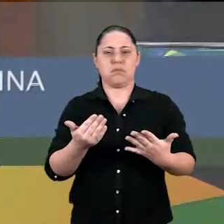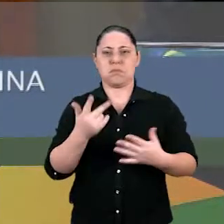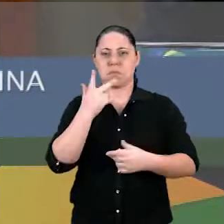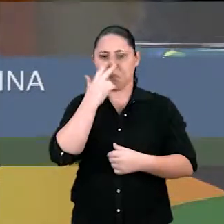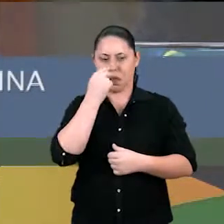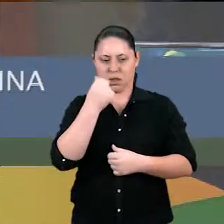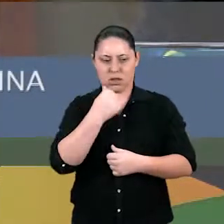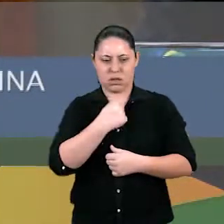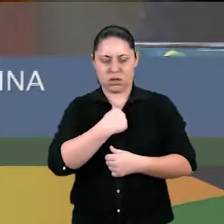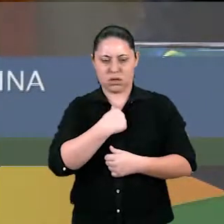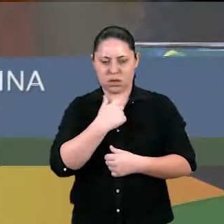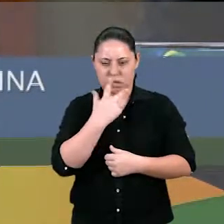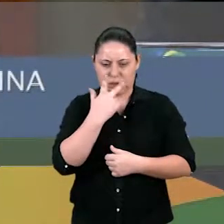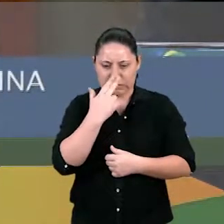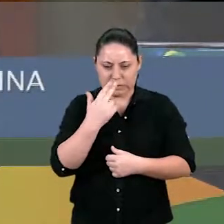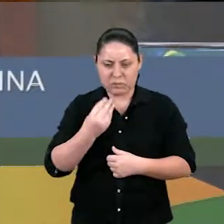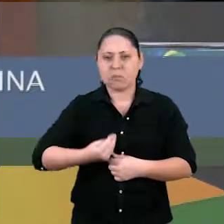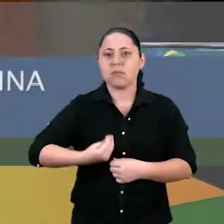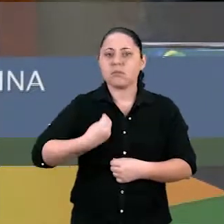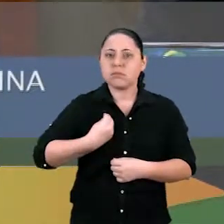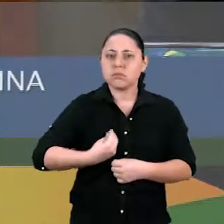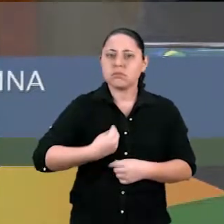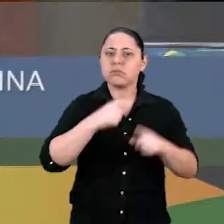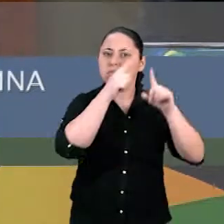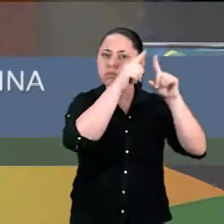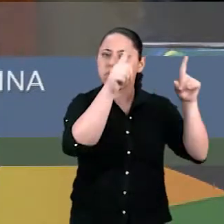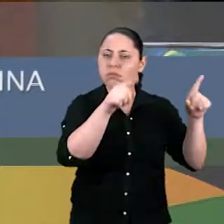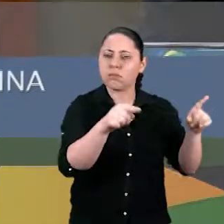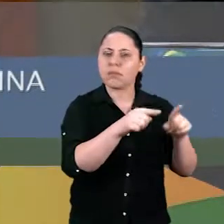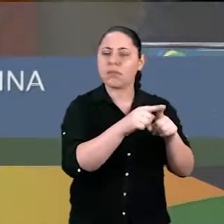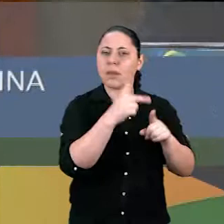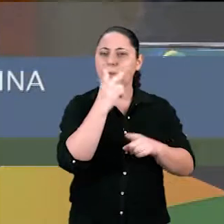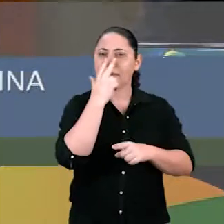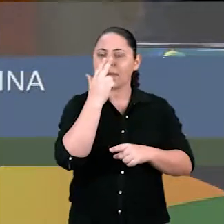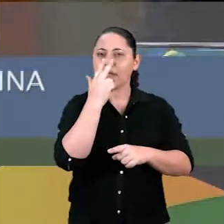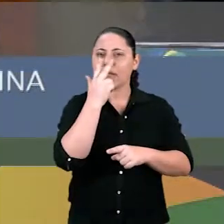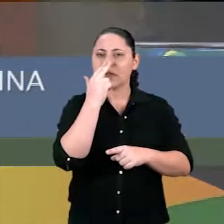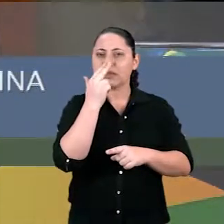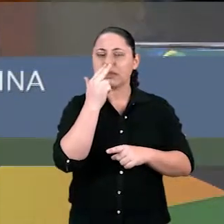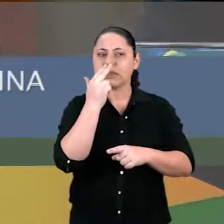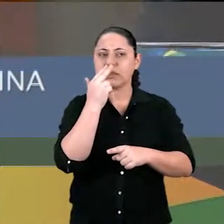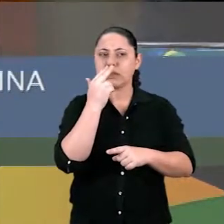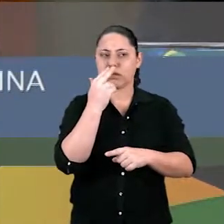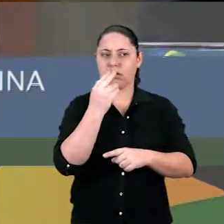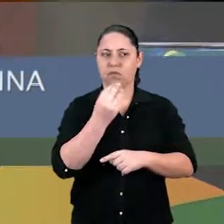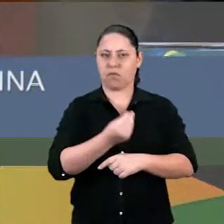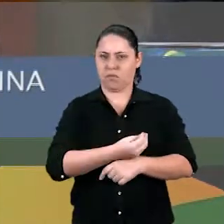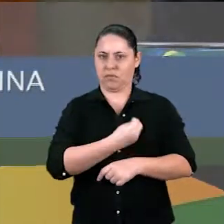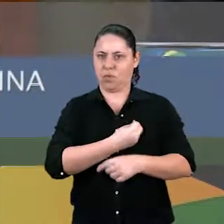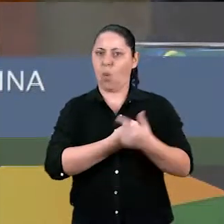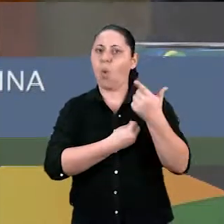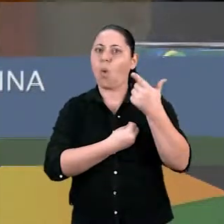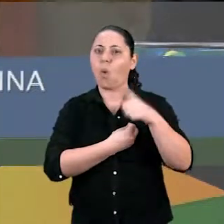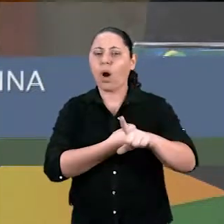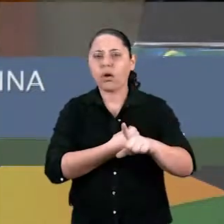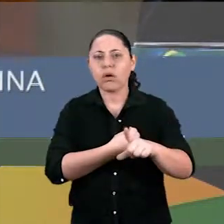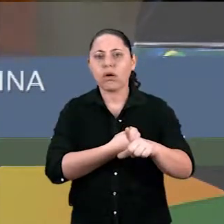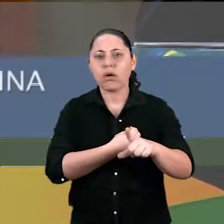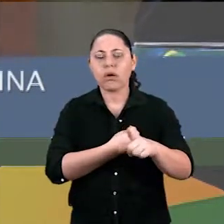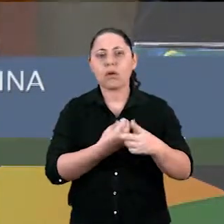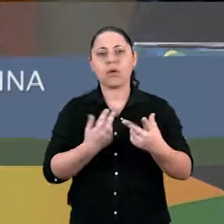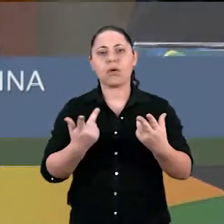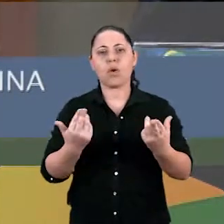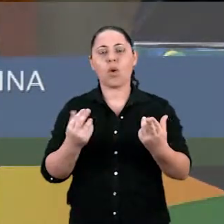que, para mim, participar desse painel, repito, tem um gosto de repetição